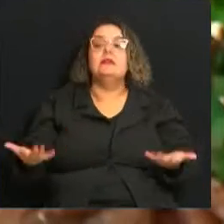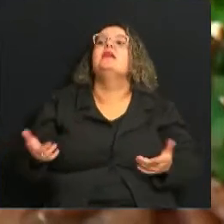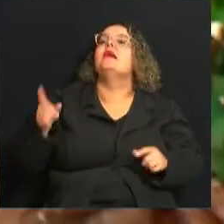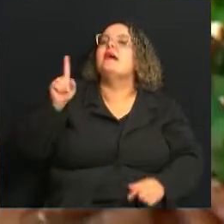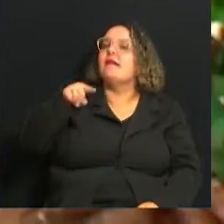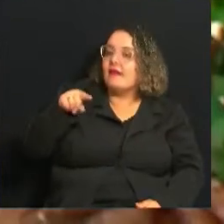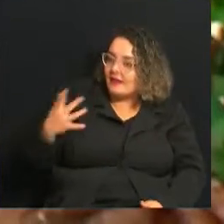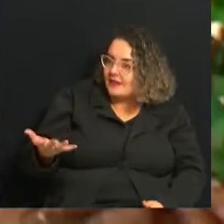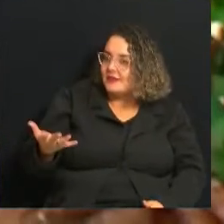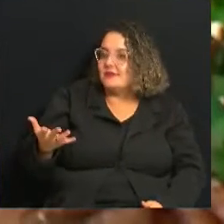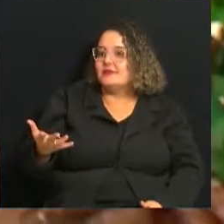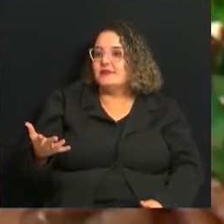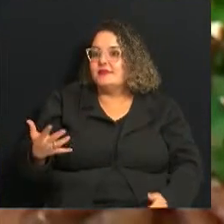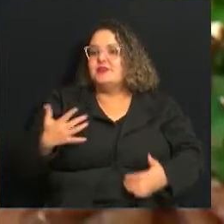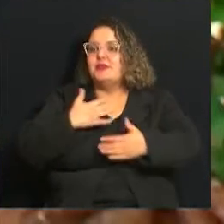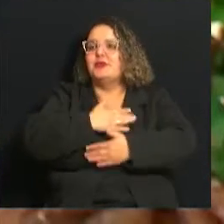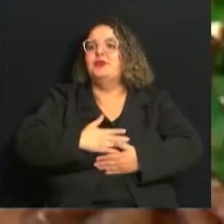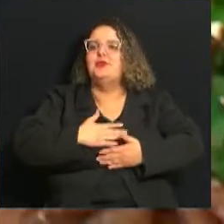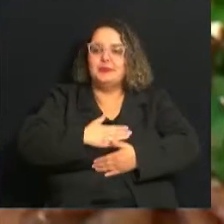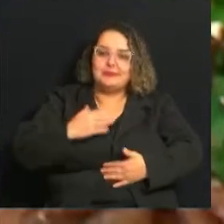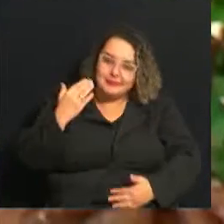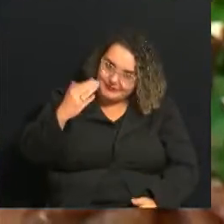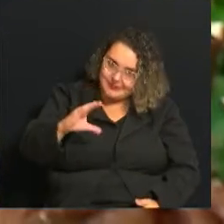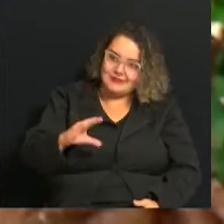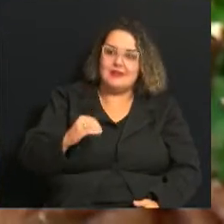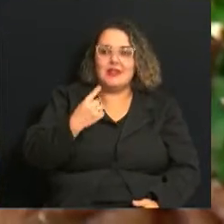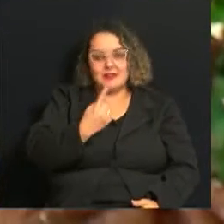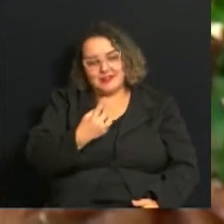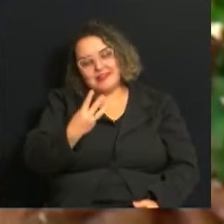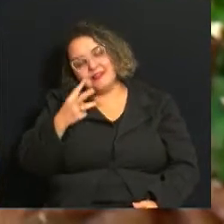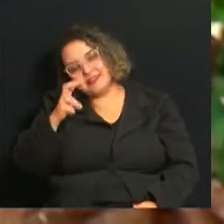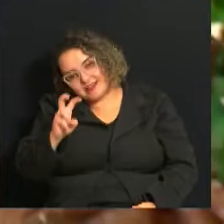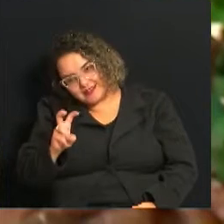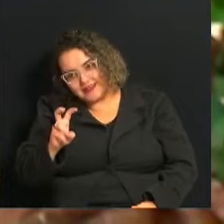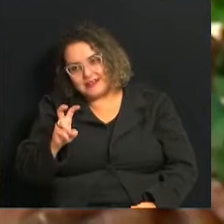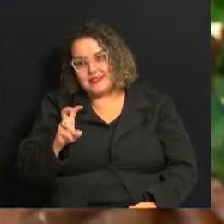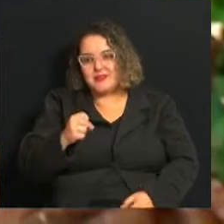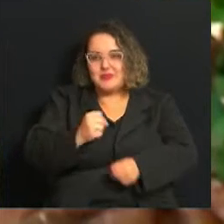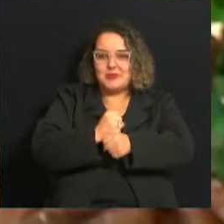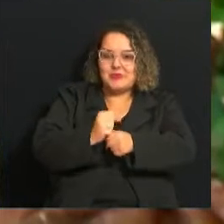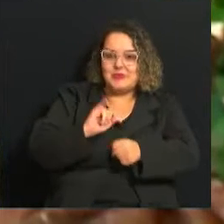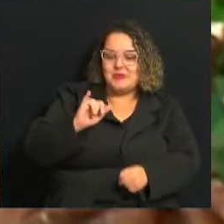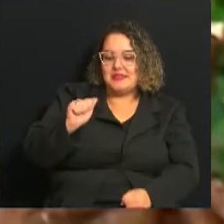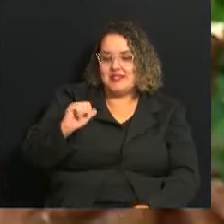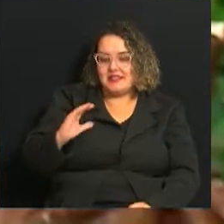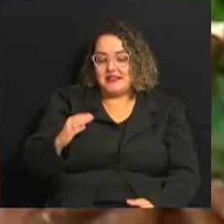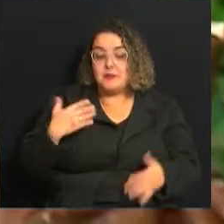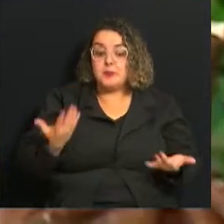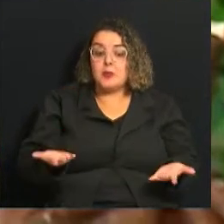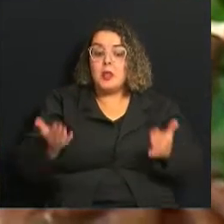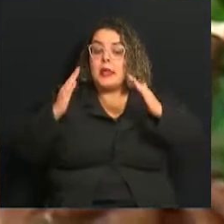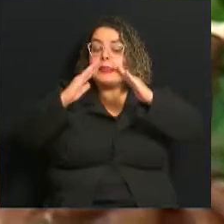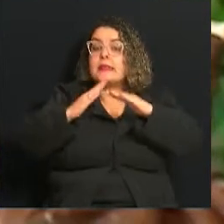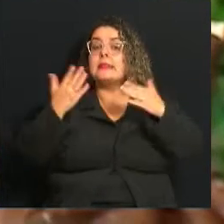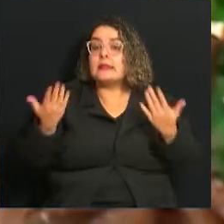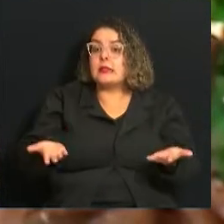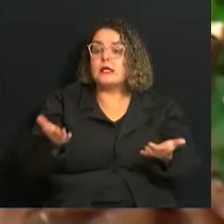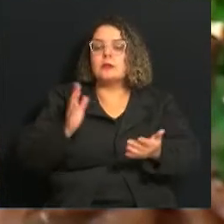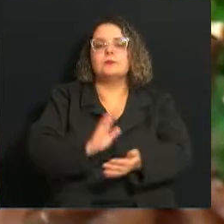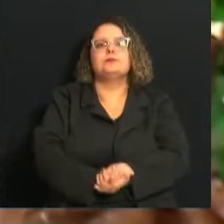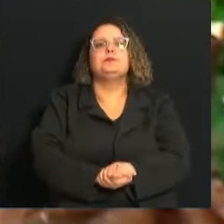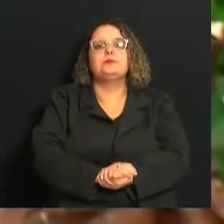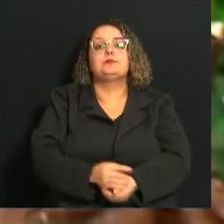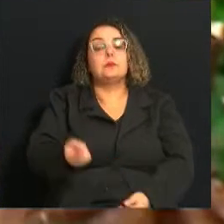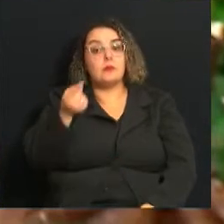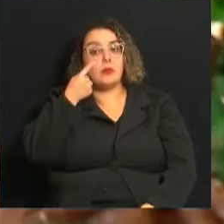com grande prazer lançá-la nos 135 anos do IAC. Bom, e quem está em casa assistindo, não é, ao